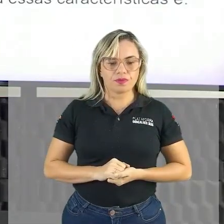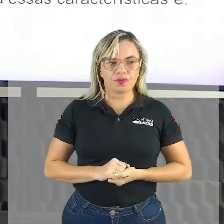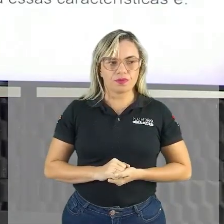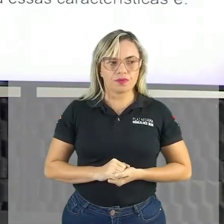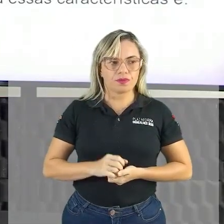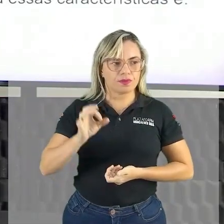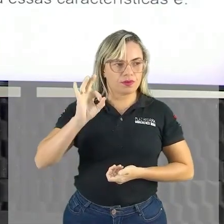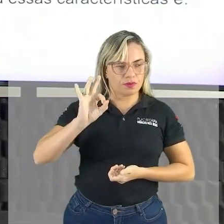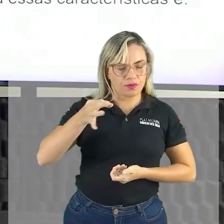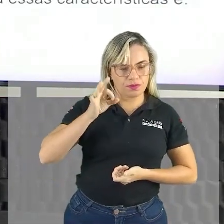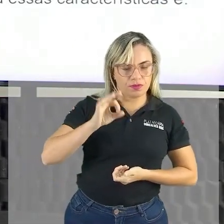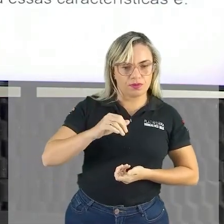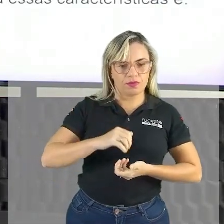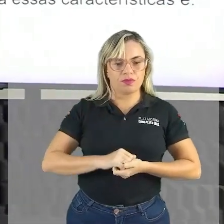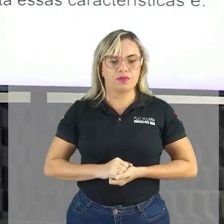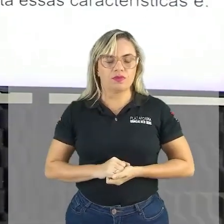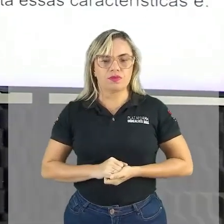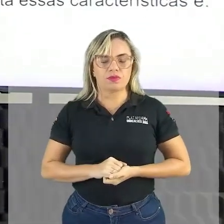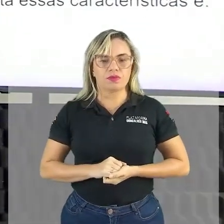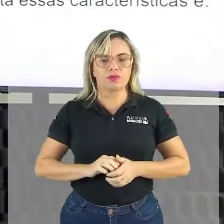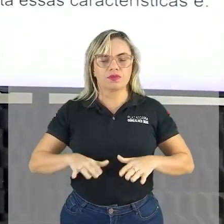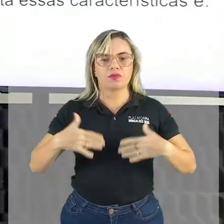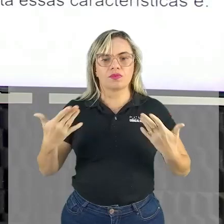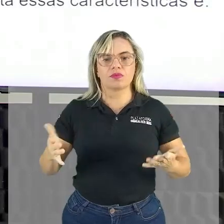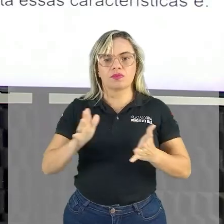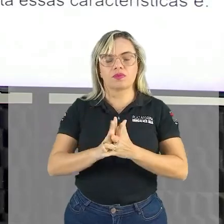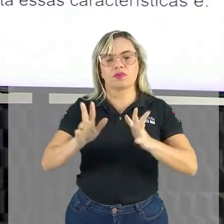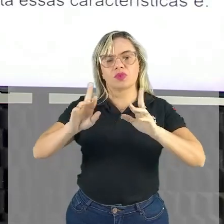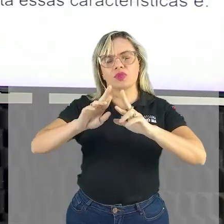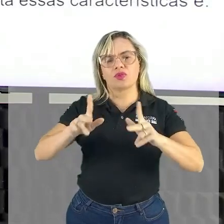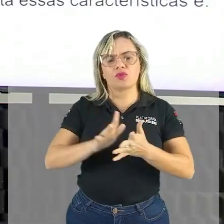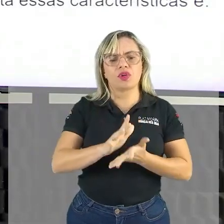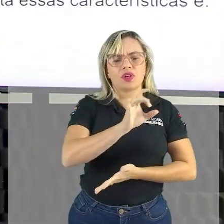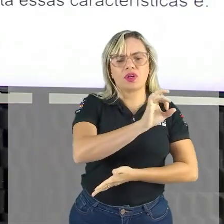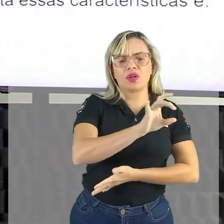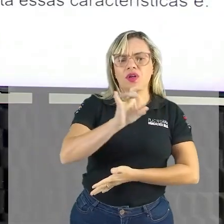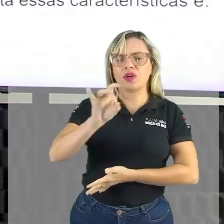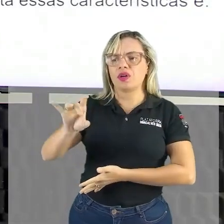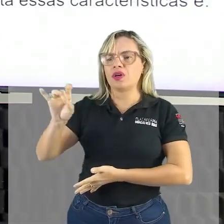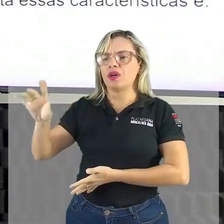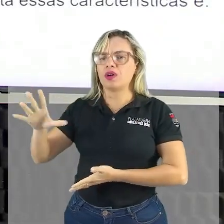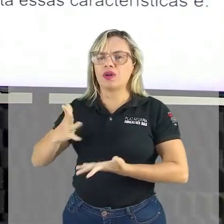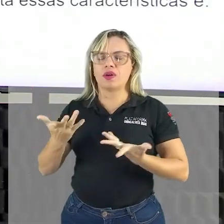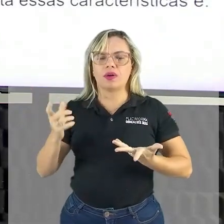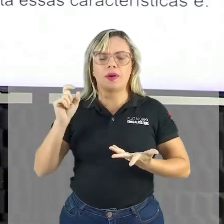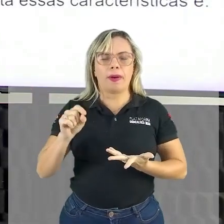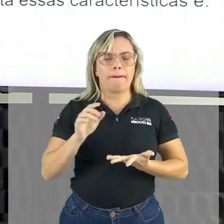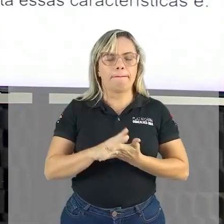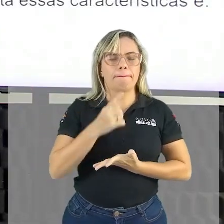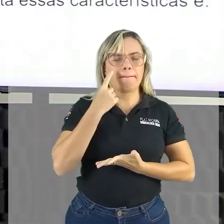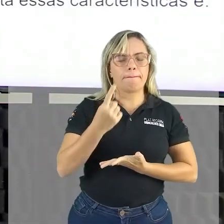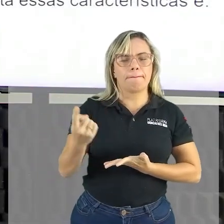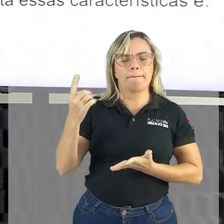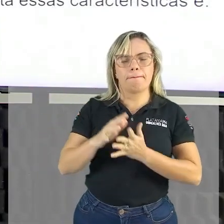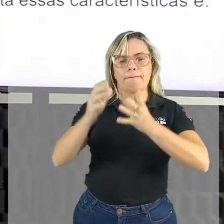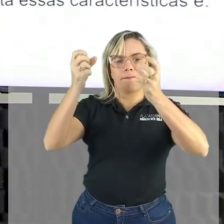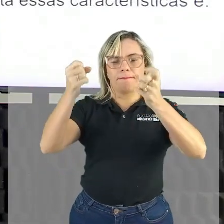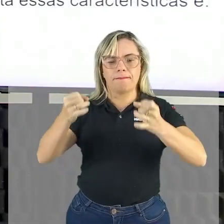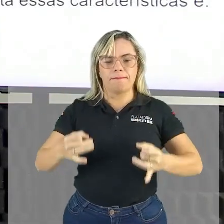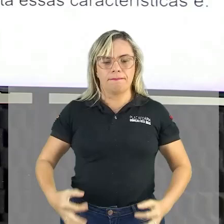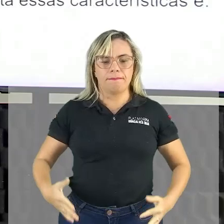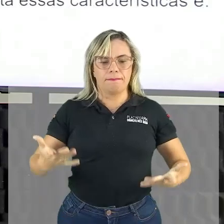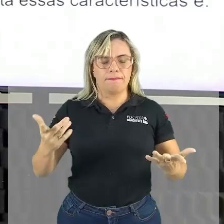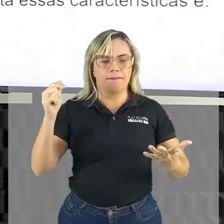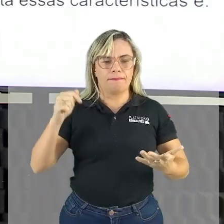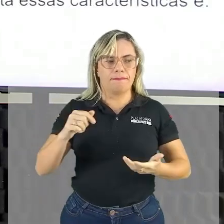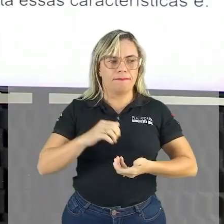Tá certo? Tá, Daniel, o que diferencia cada um? Pessoal, olha só. Quando você está falando de estado